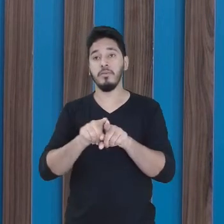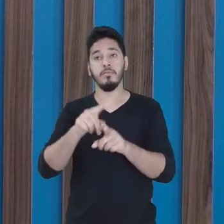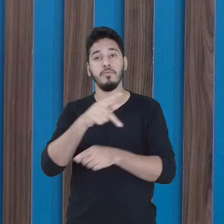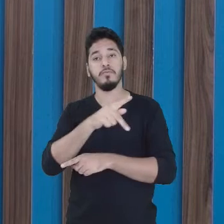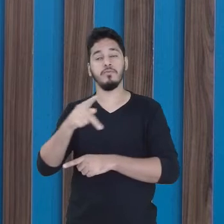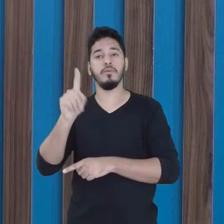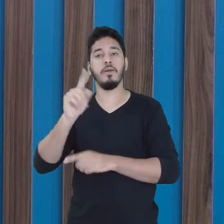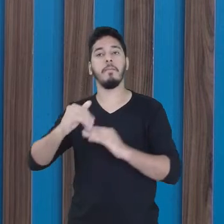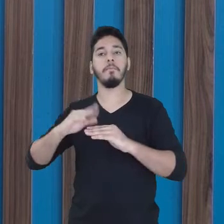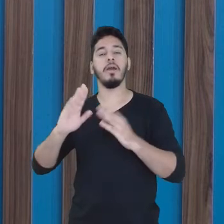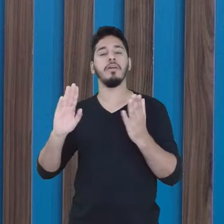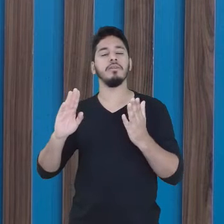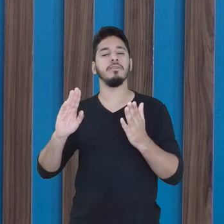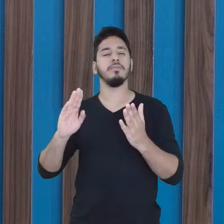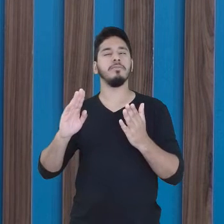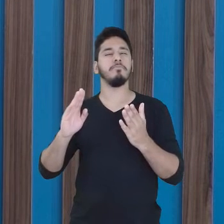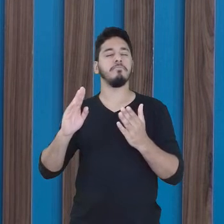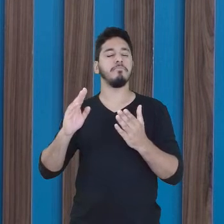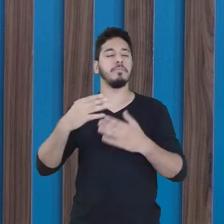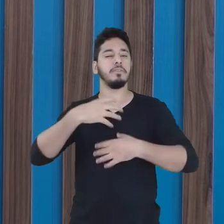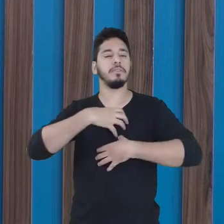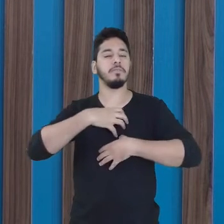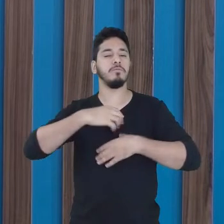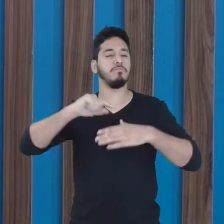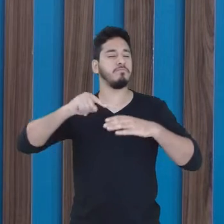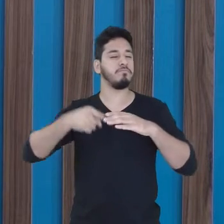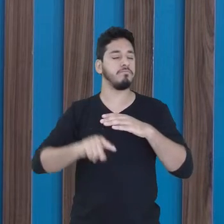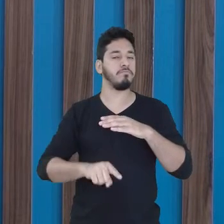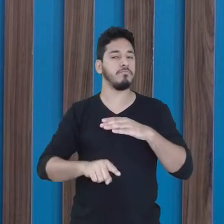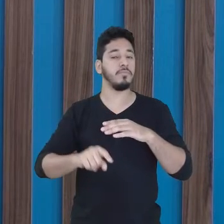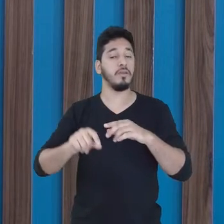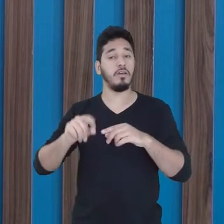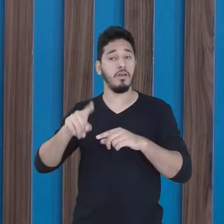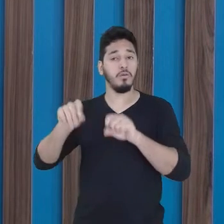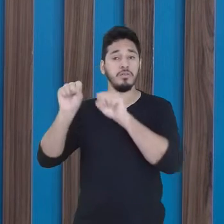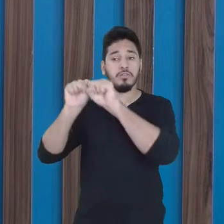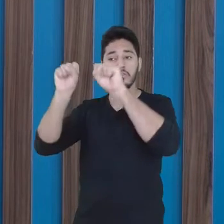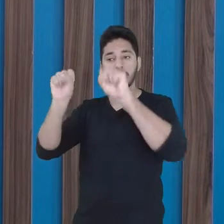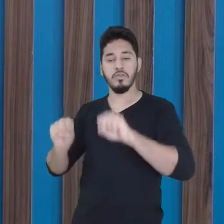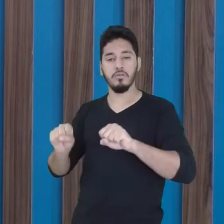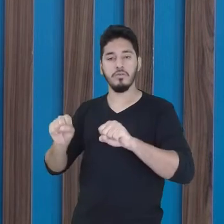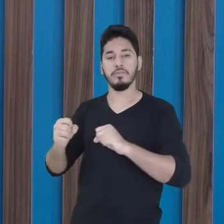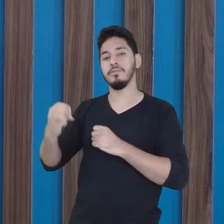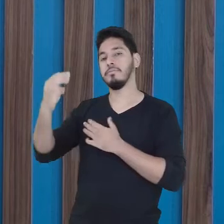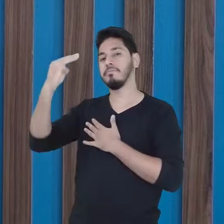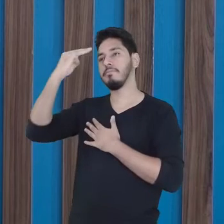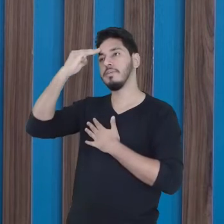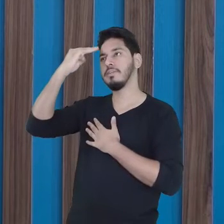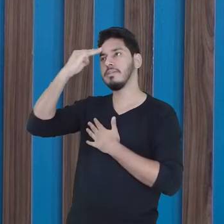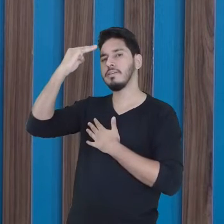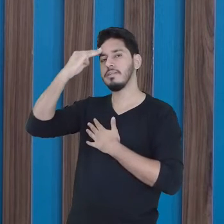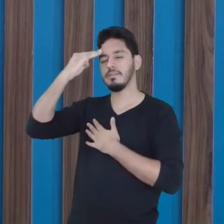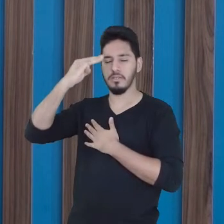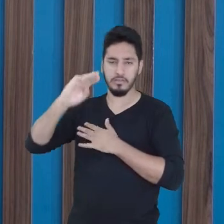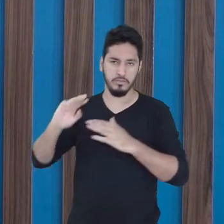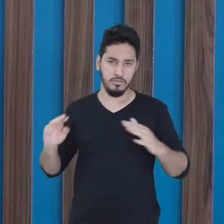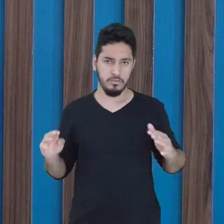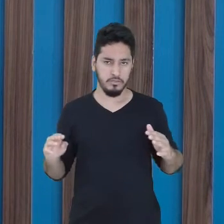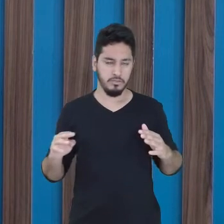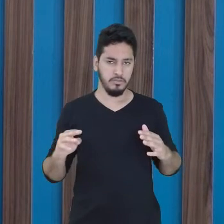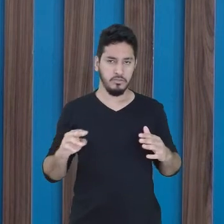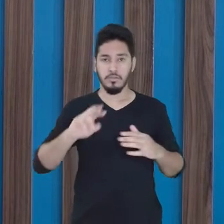mais profunda, né? Está relacionada justamente com esse sistema, com essa mentalidade, né? Não é a